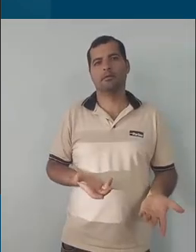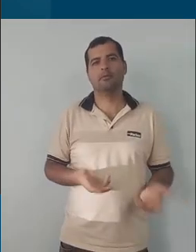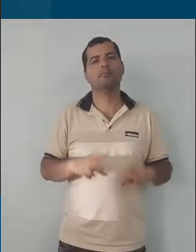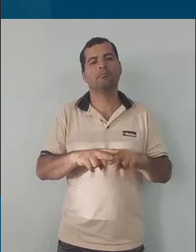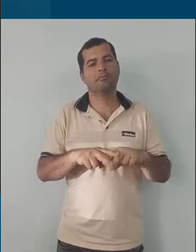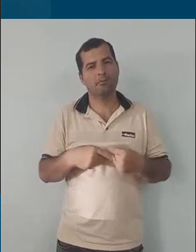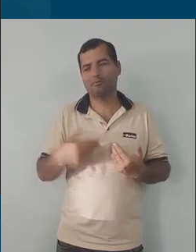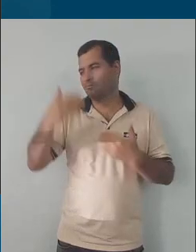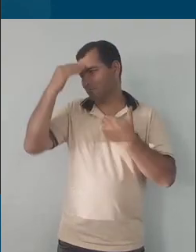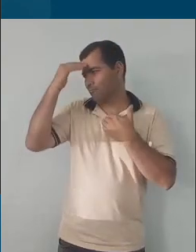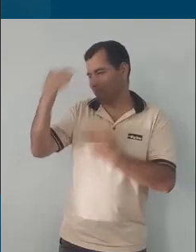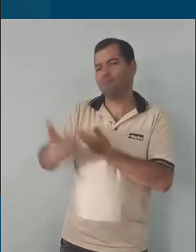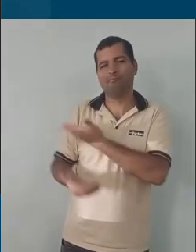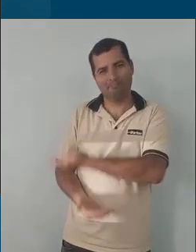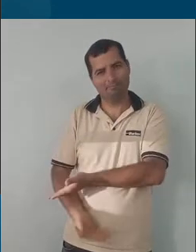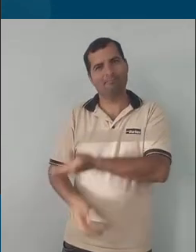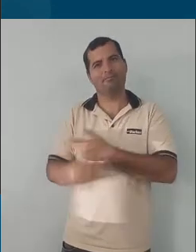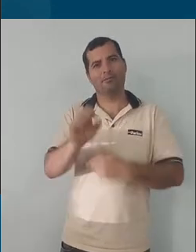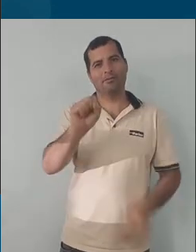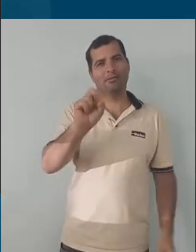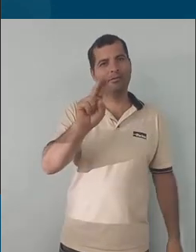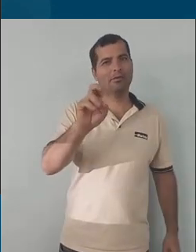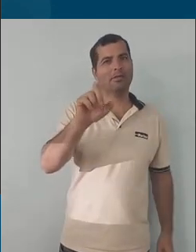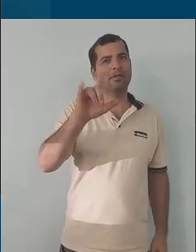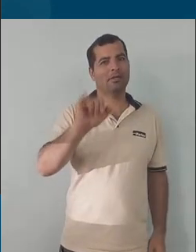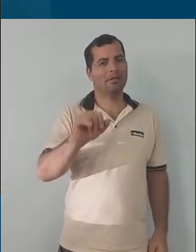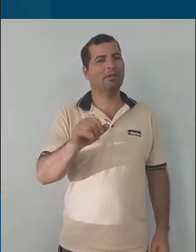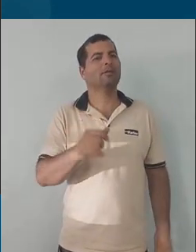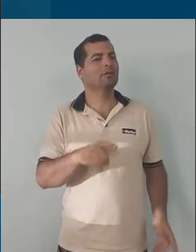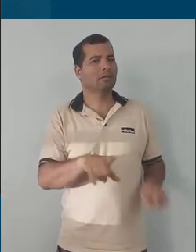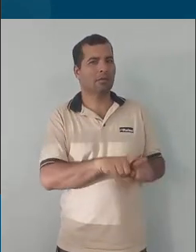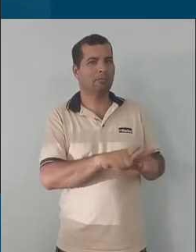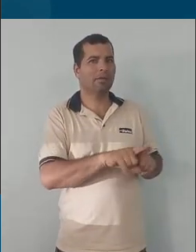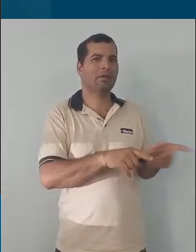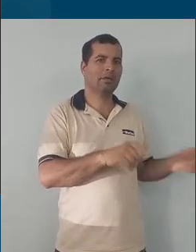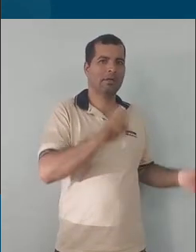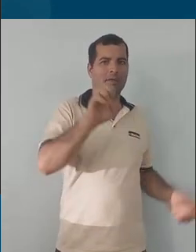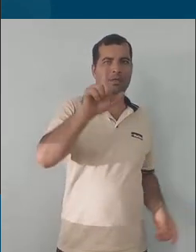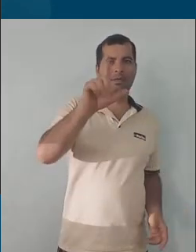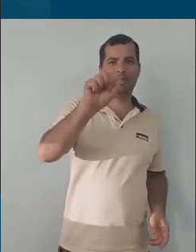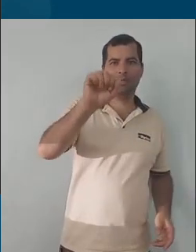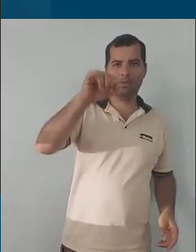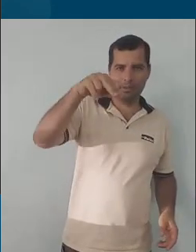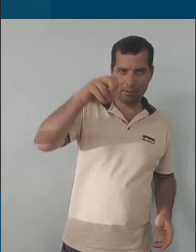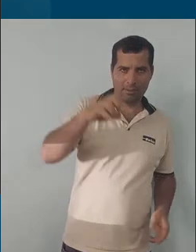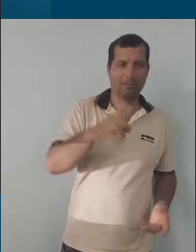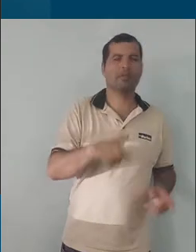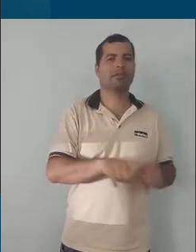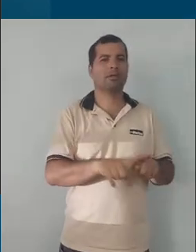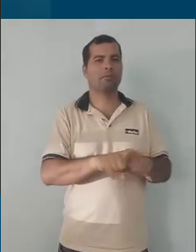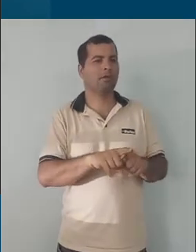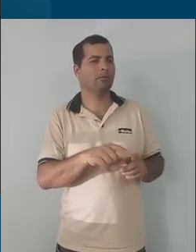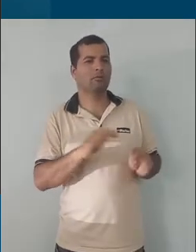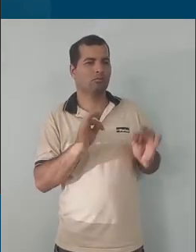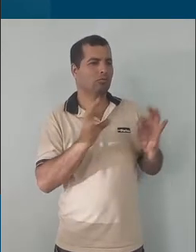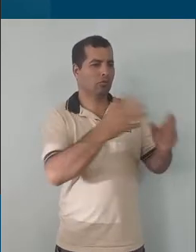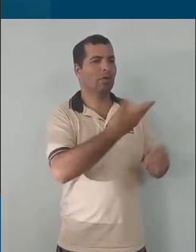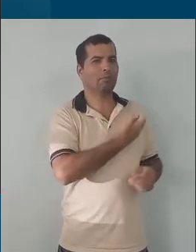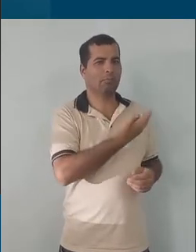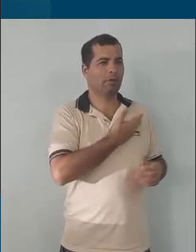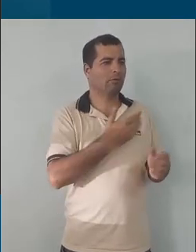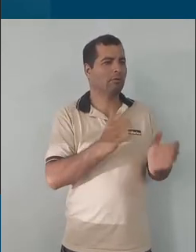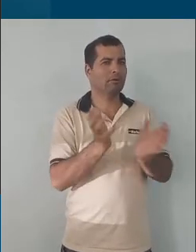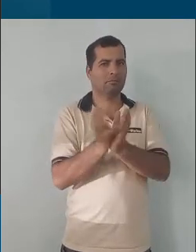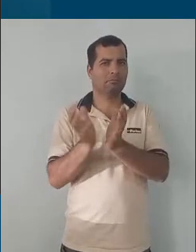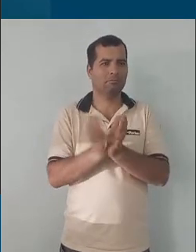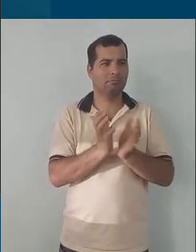agradeço à professora Eliane aqui pela mediação, a todos os colegas, né, das equipes centrais da Secretaria